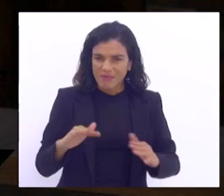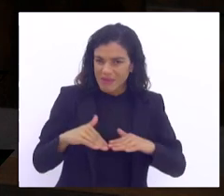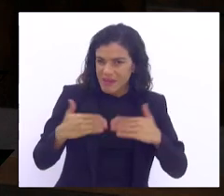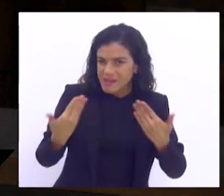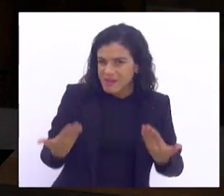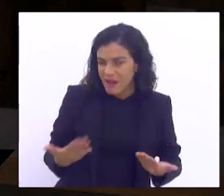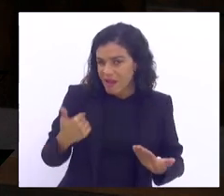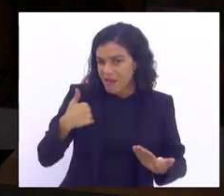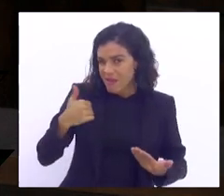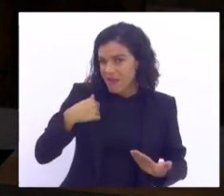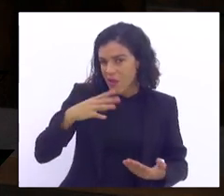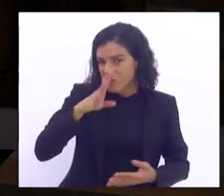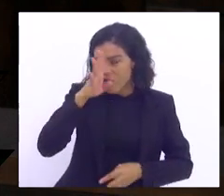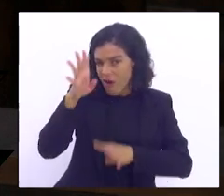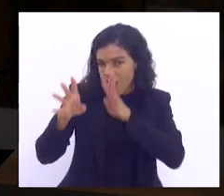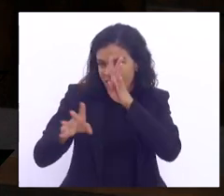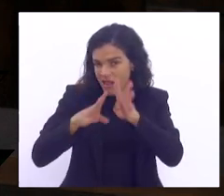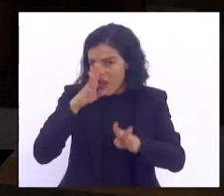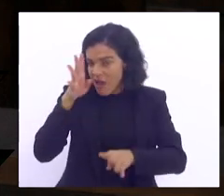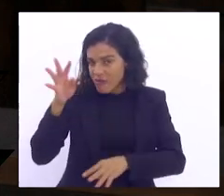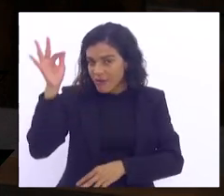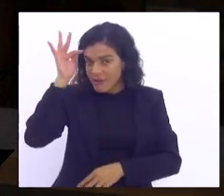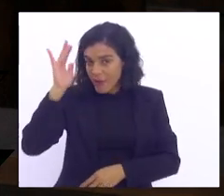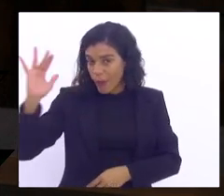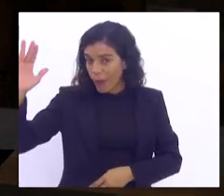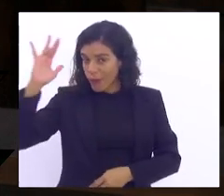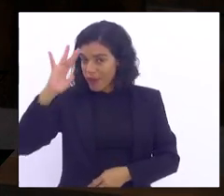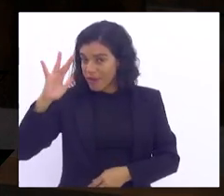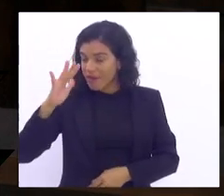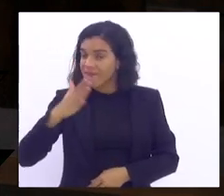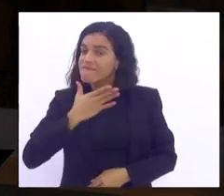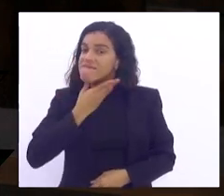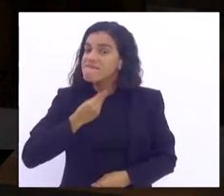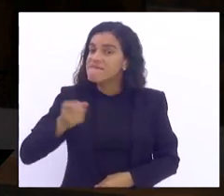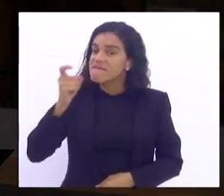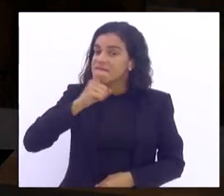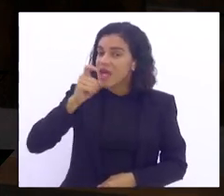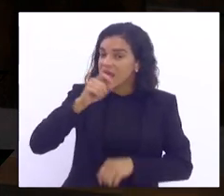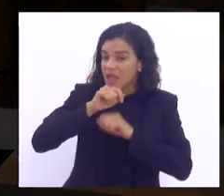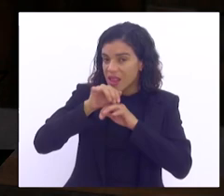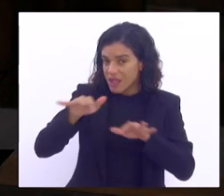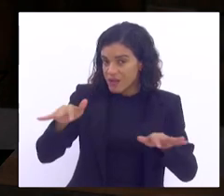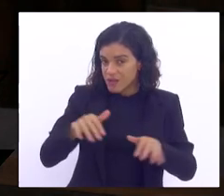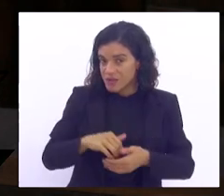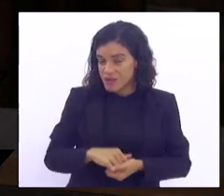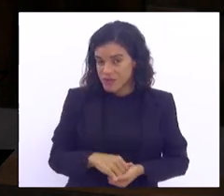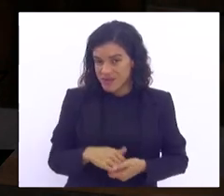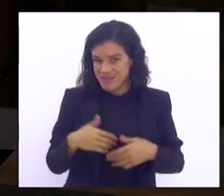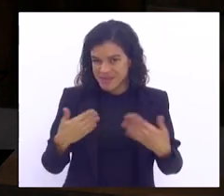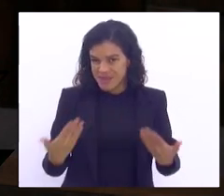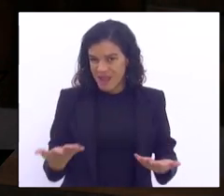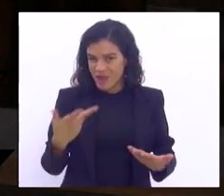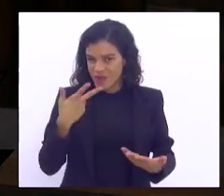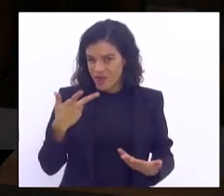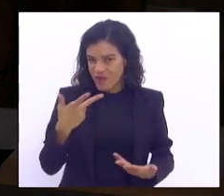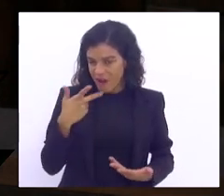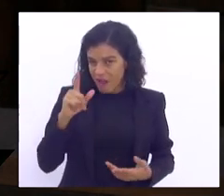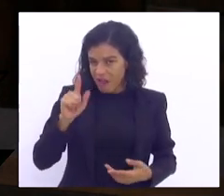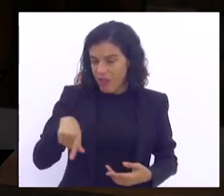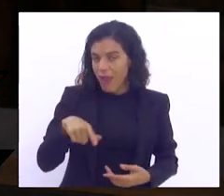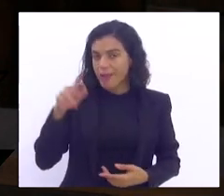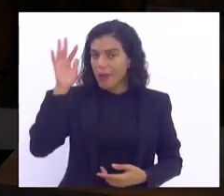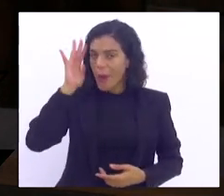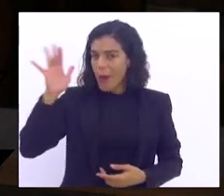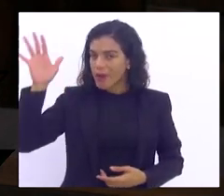estou criando uma teoria da conspiração, fake news? Será que o que eu estou falando aqui é teoria da